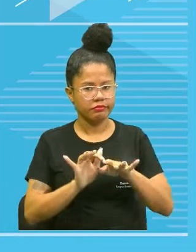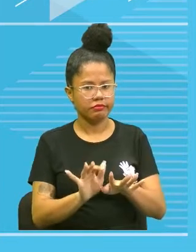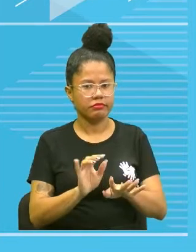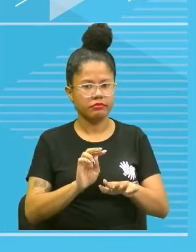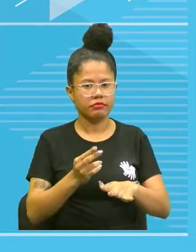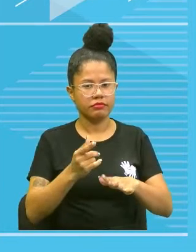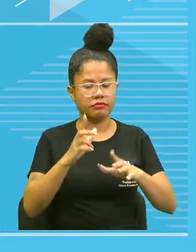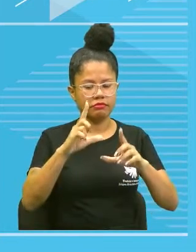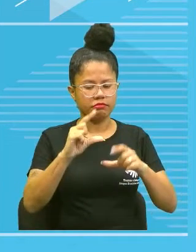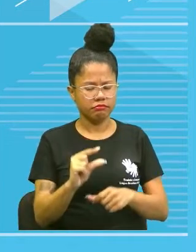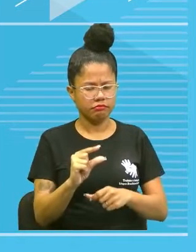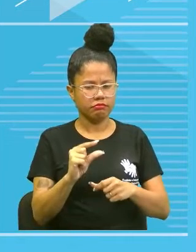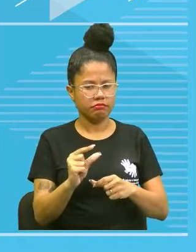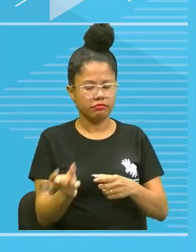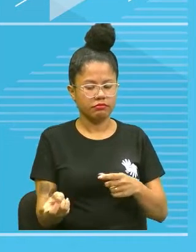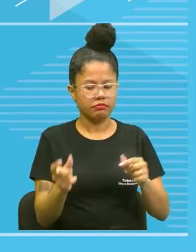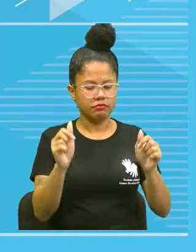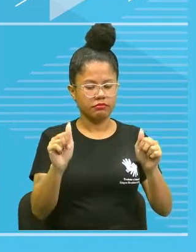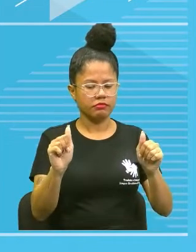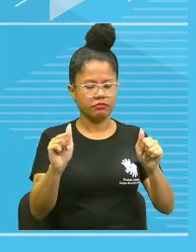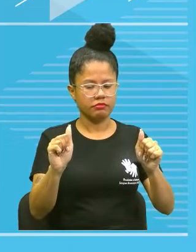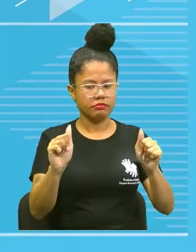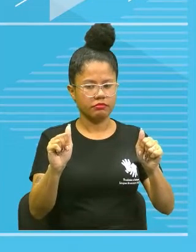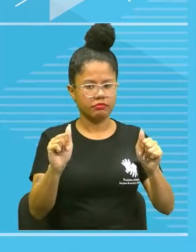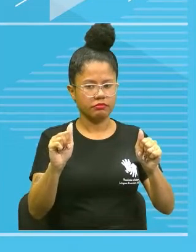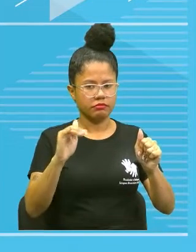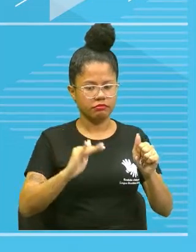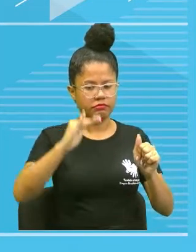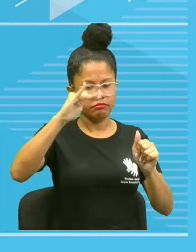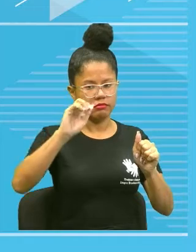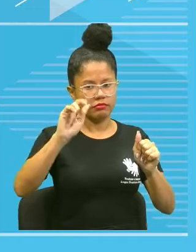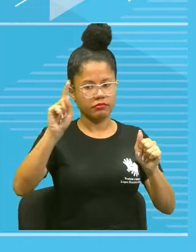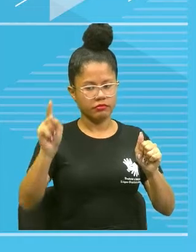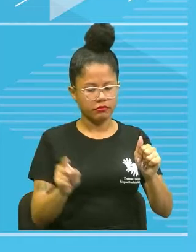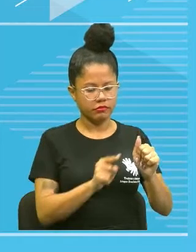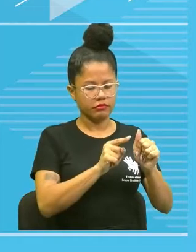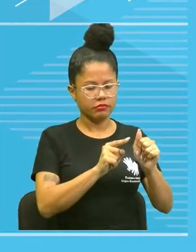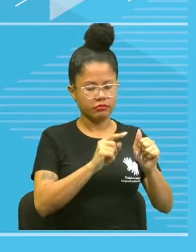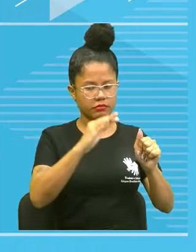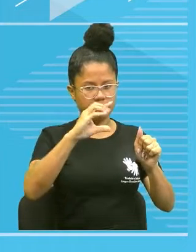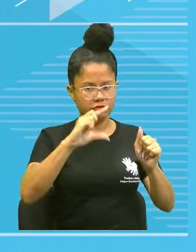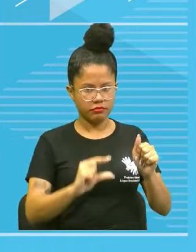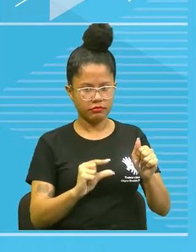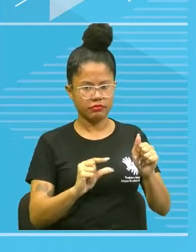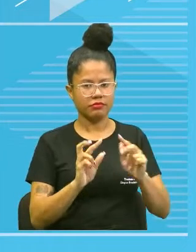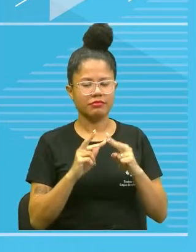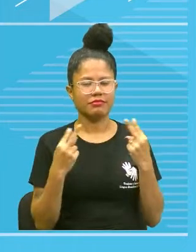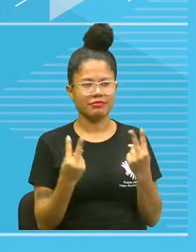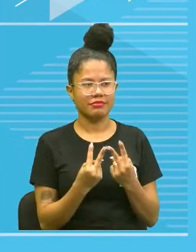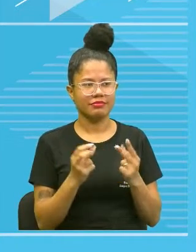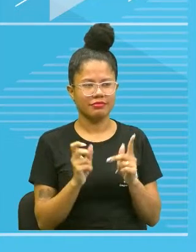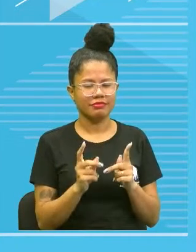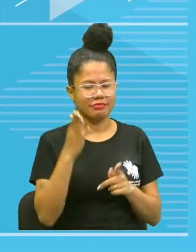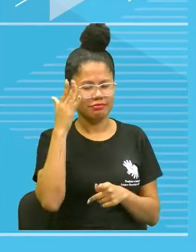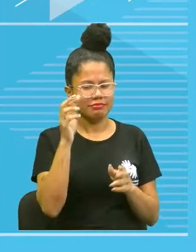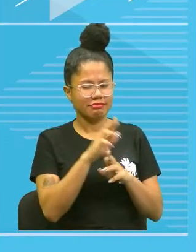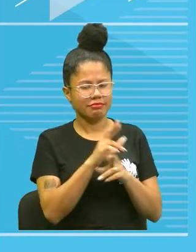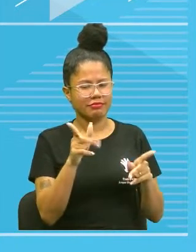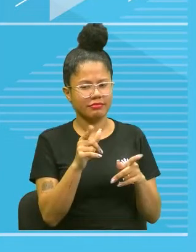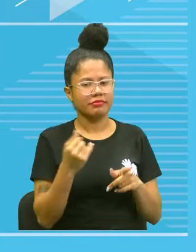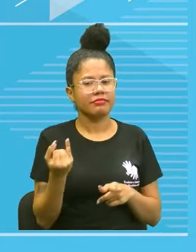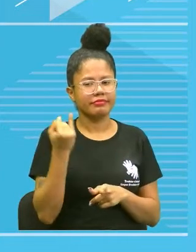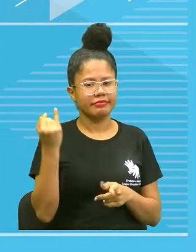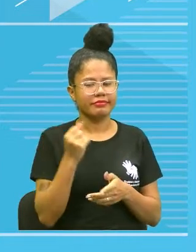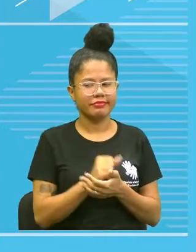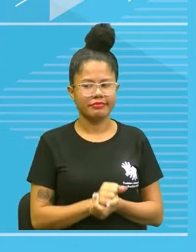compressão, eu estou voltando, né? Eu estou perdendo o volume. Então, saber diferenciar eles dois é muito importante